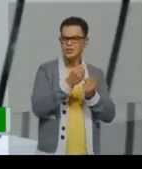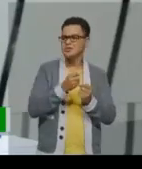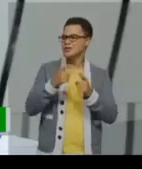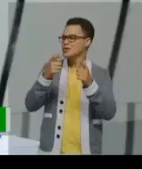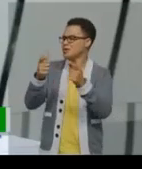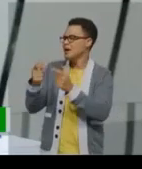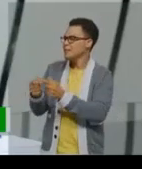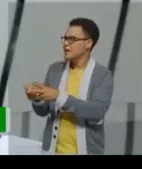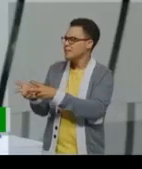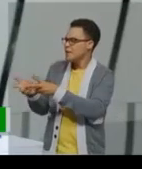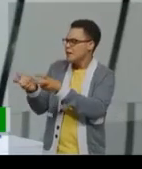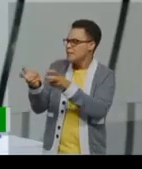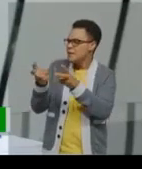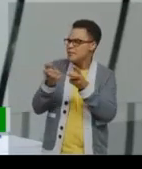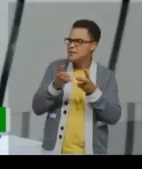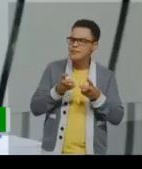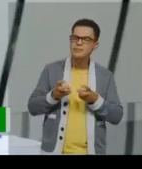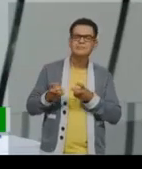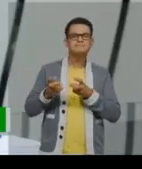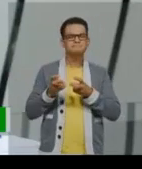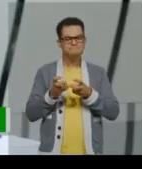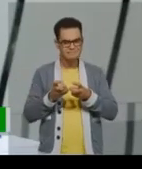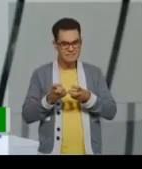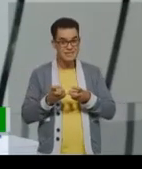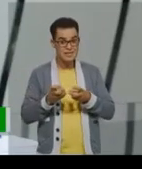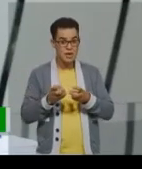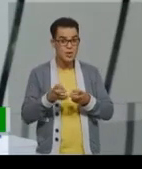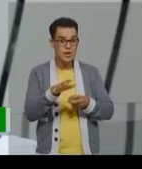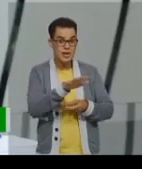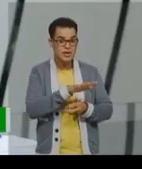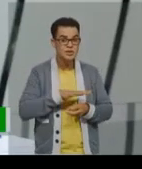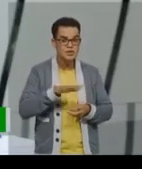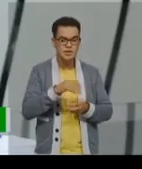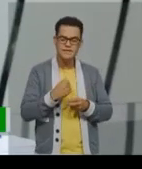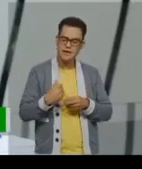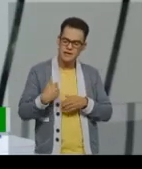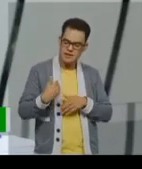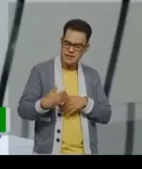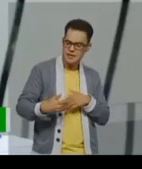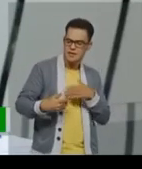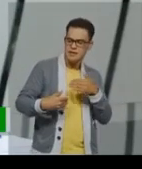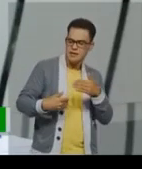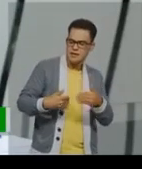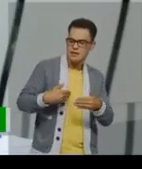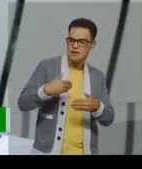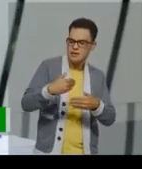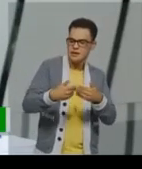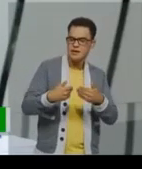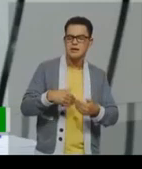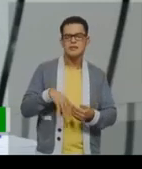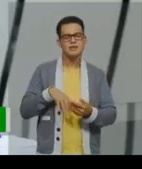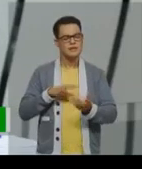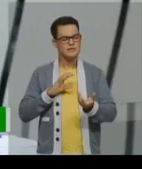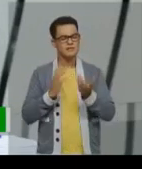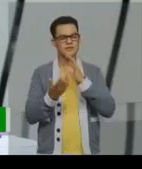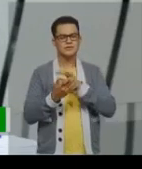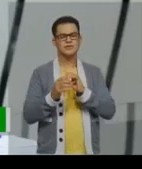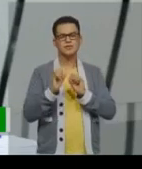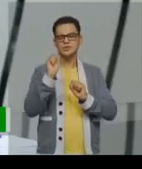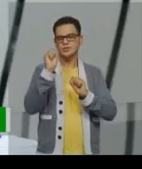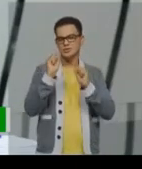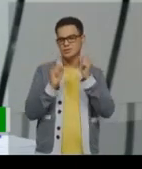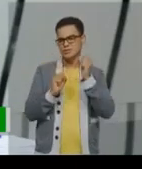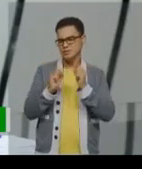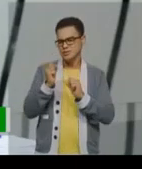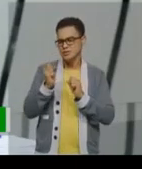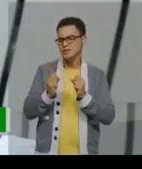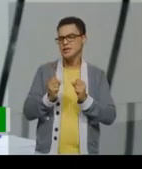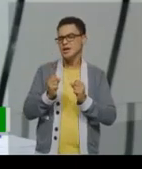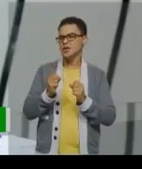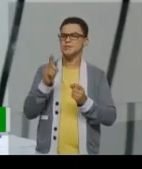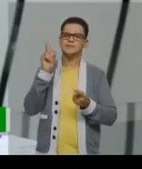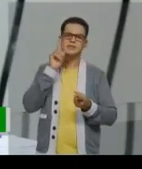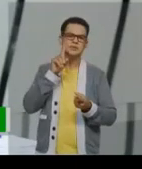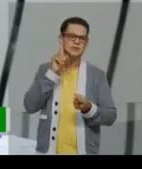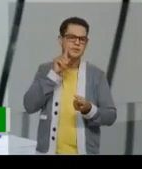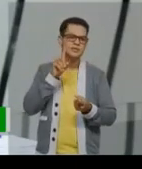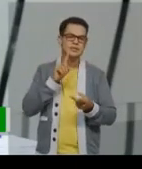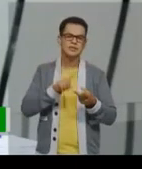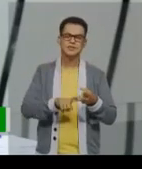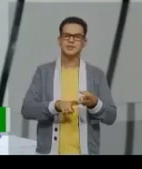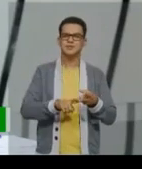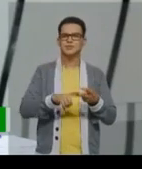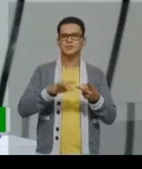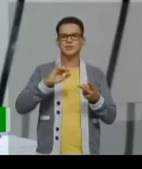vão se desenvolver também durante a segunda fase da Revolução Industrial, como Estados Unidos, Unidos, que você citou, né? A gente pode